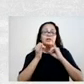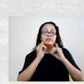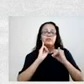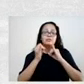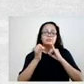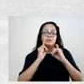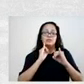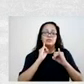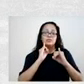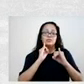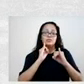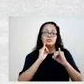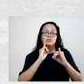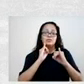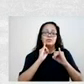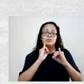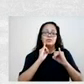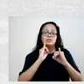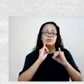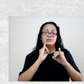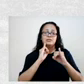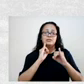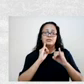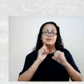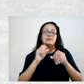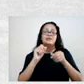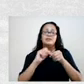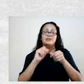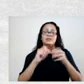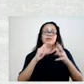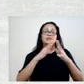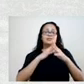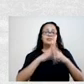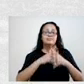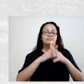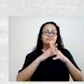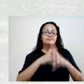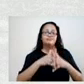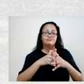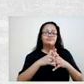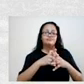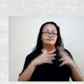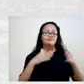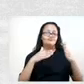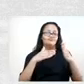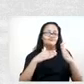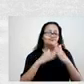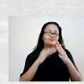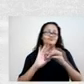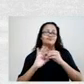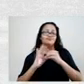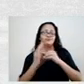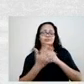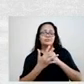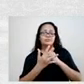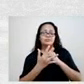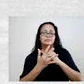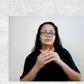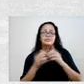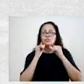informações de tal modo a causar transtornos no combate à pandemia, né?